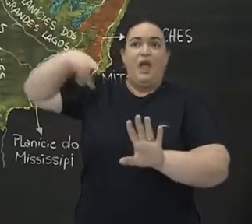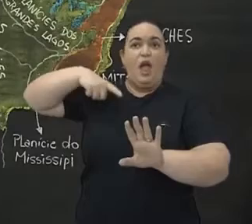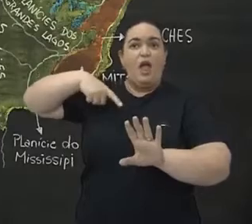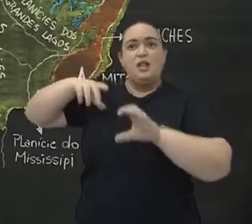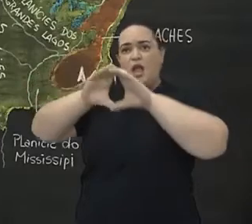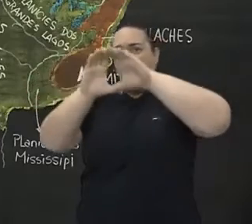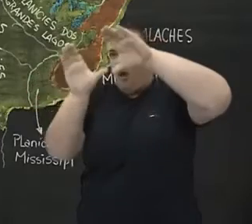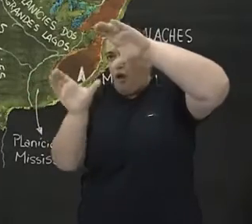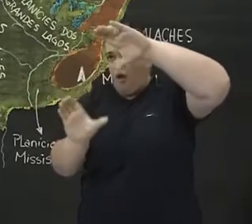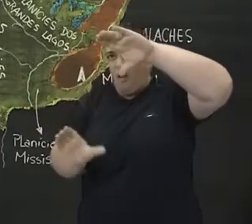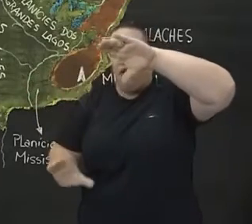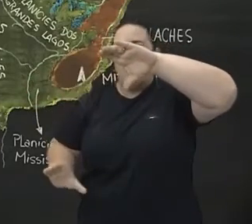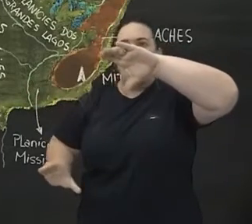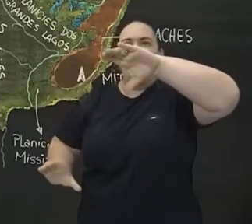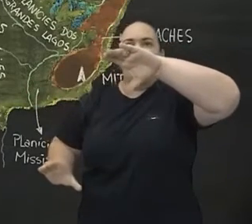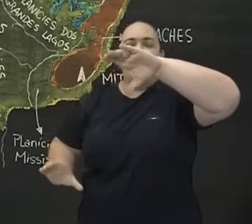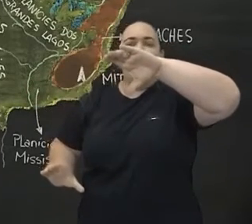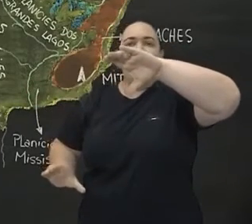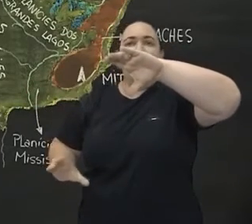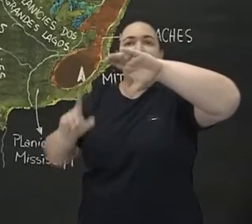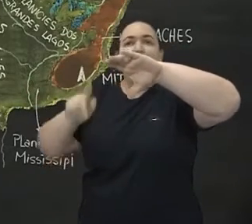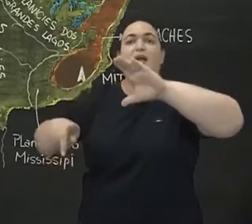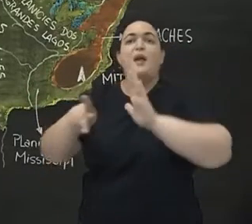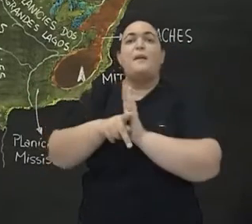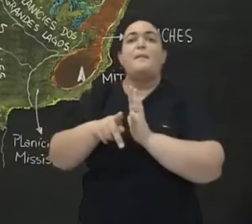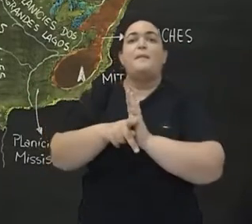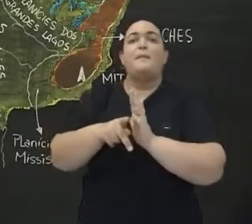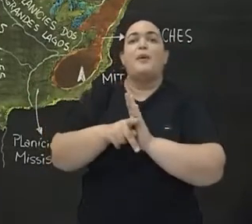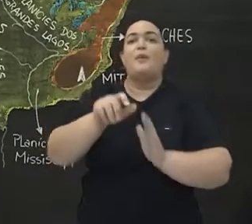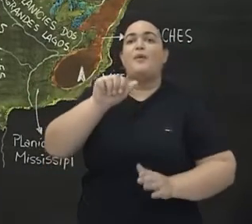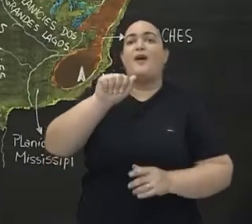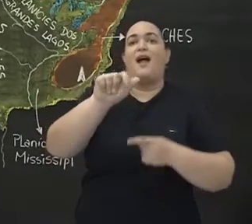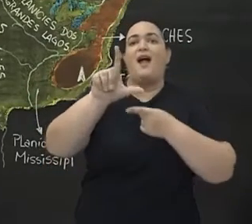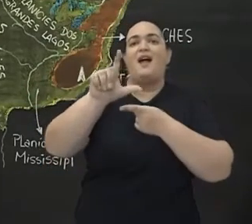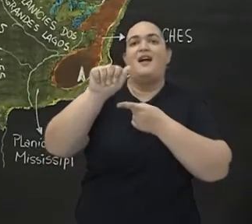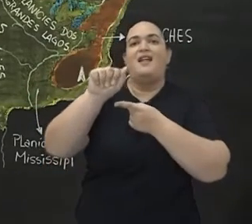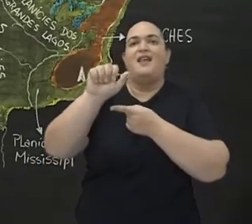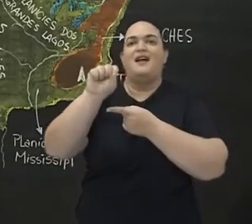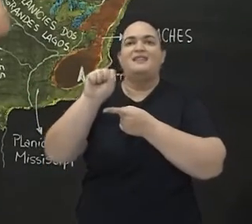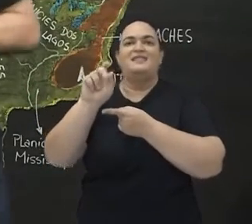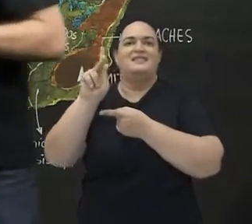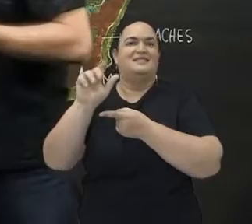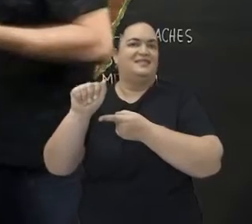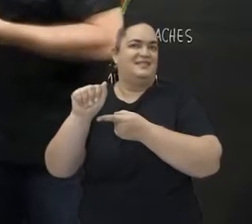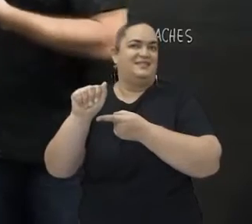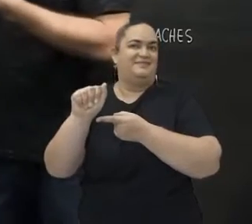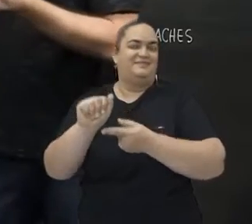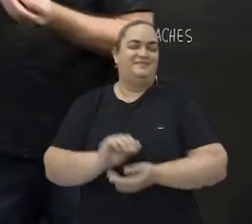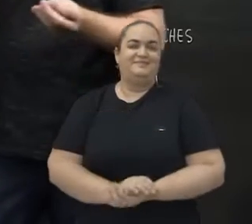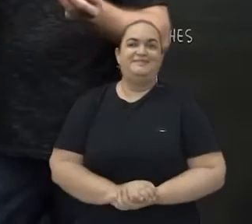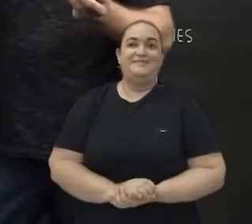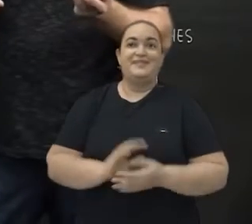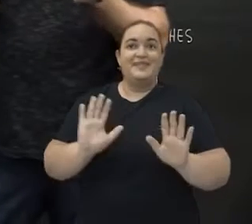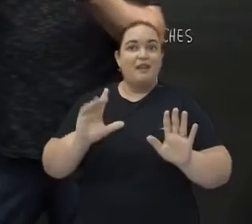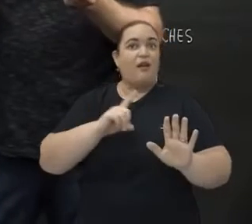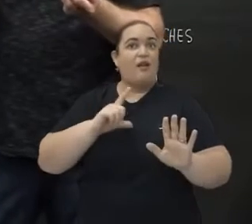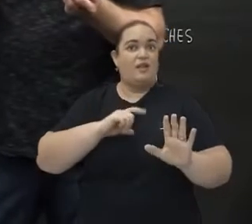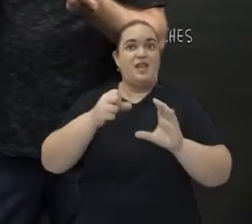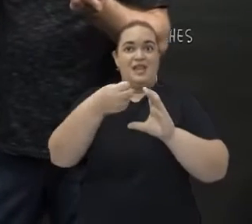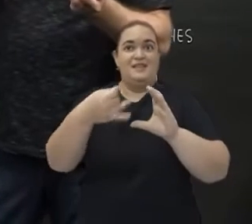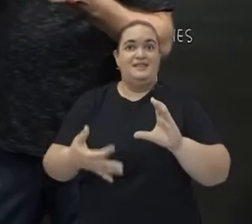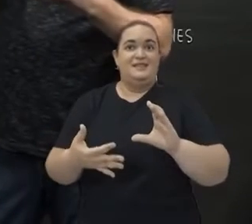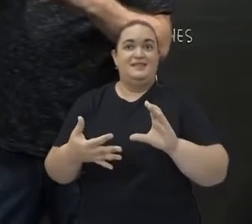descontínuo dos Estados Unidos, que é o território do Alasca. Então nós temos essa característica,